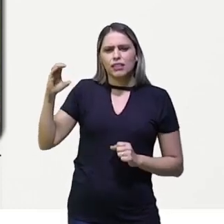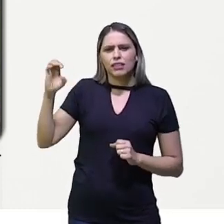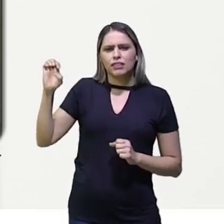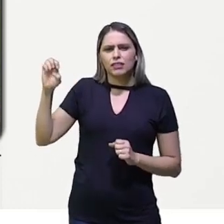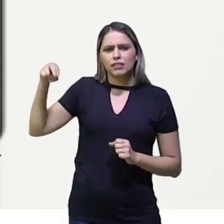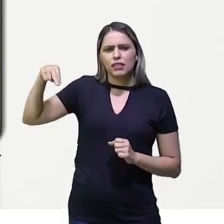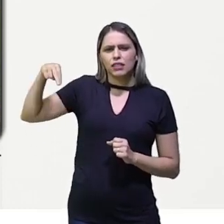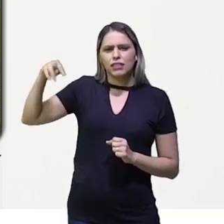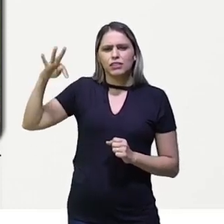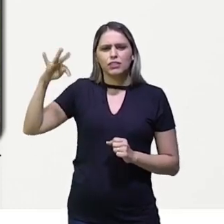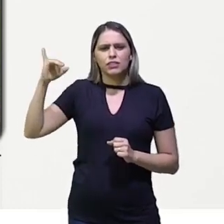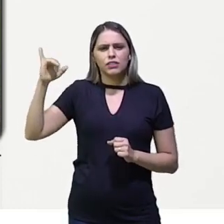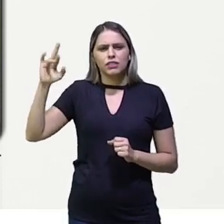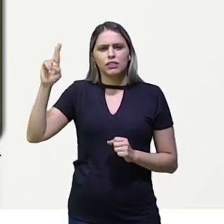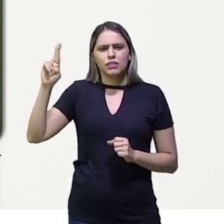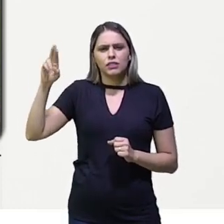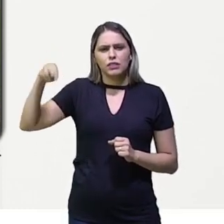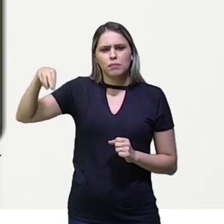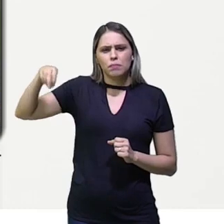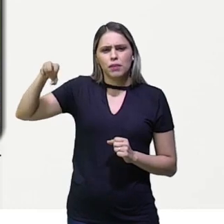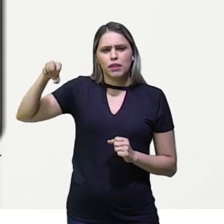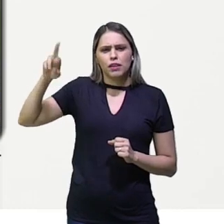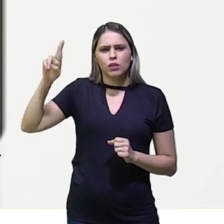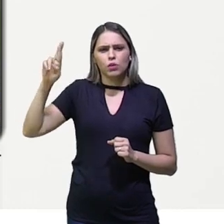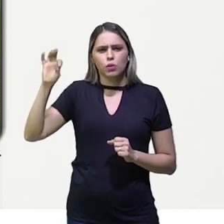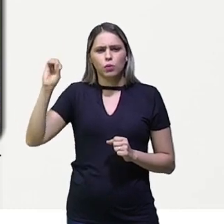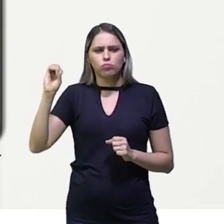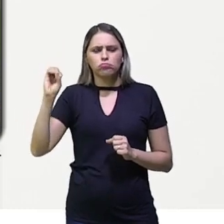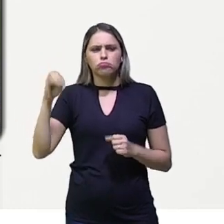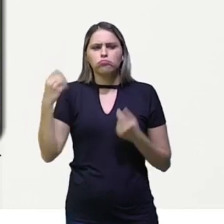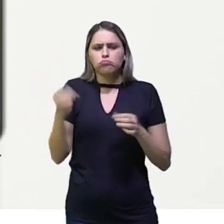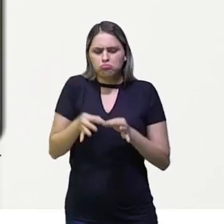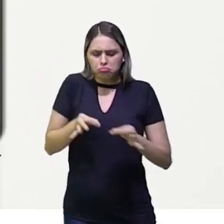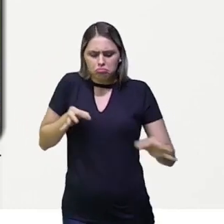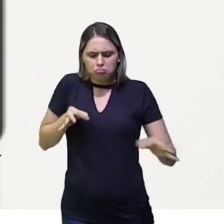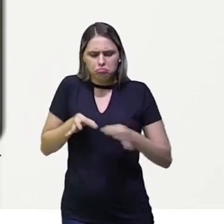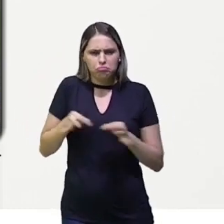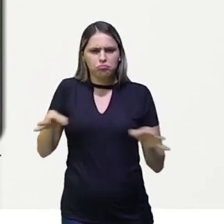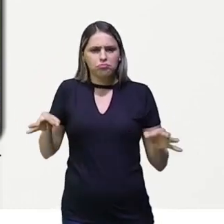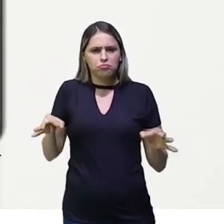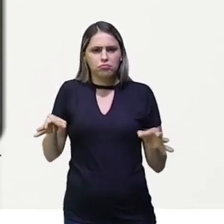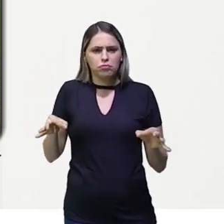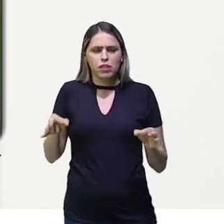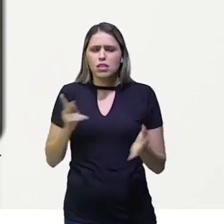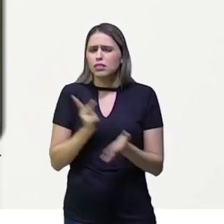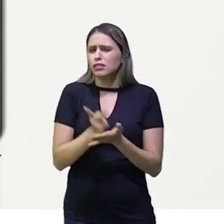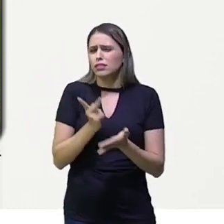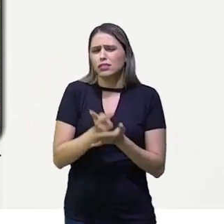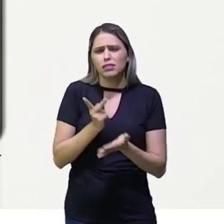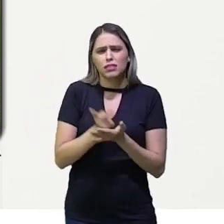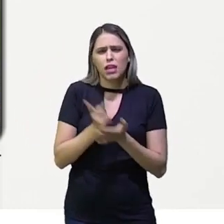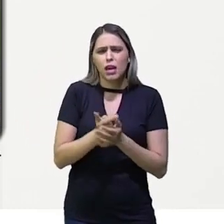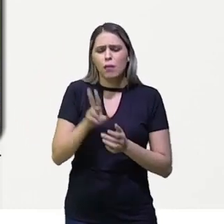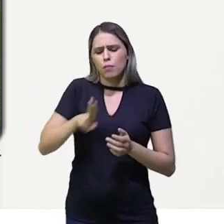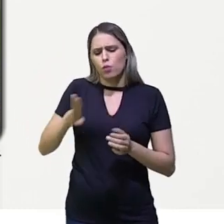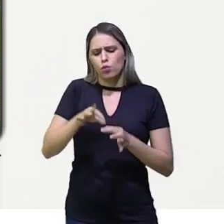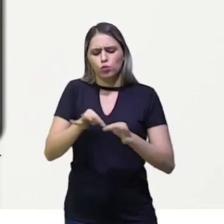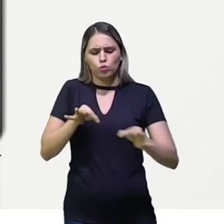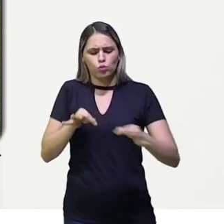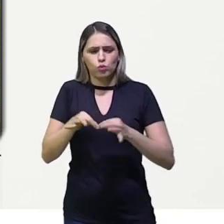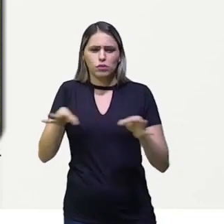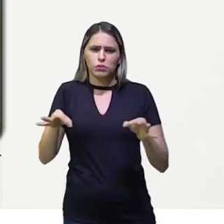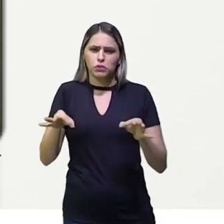medindo. Estou medindo de uma para outra. Então, em todas as situações,